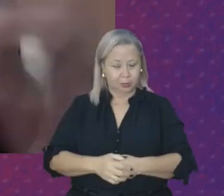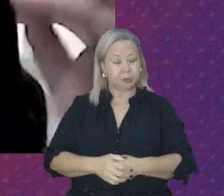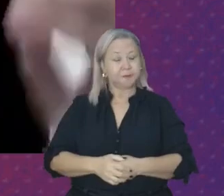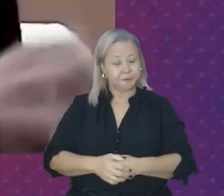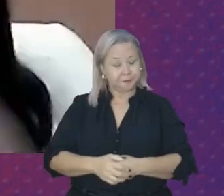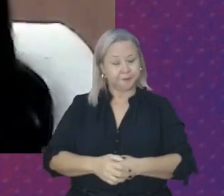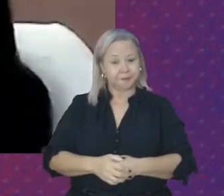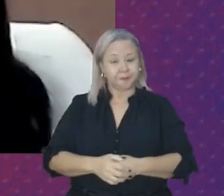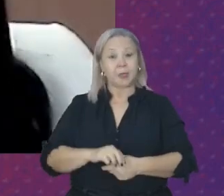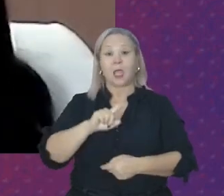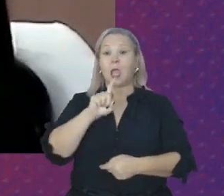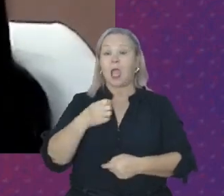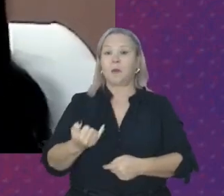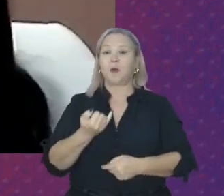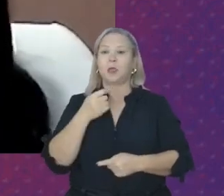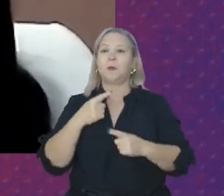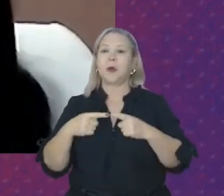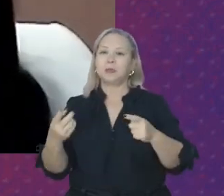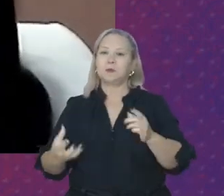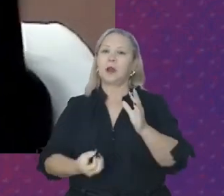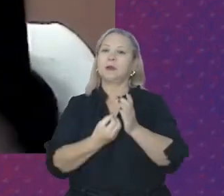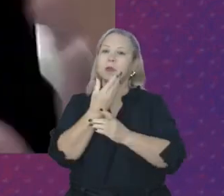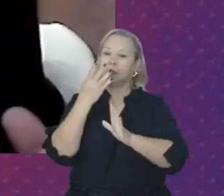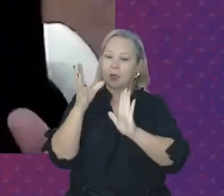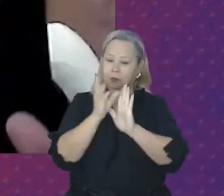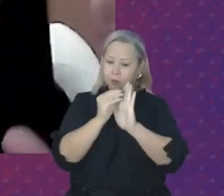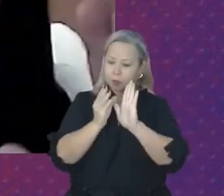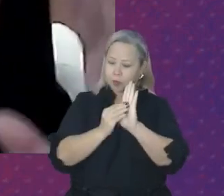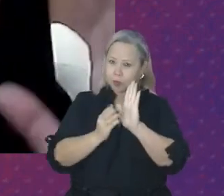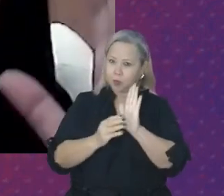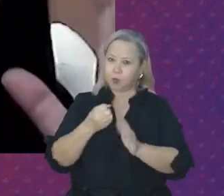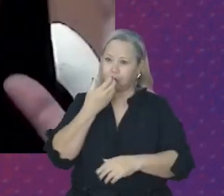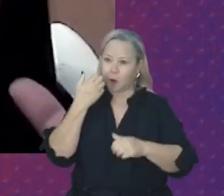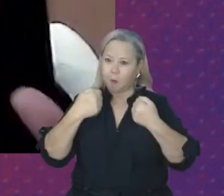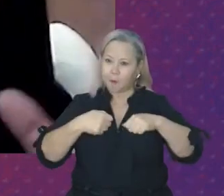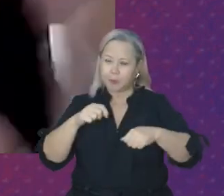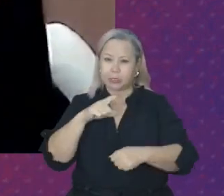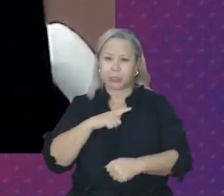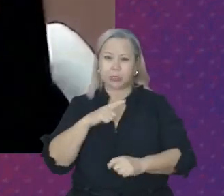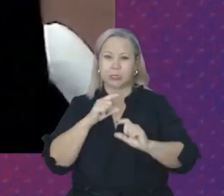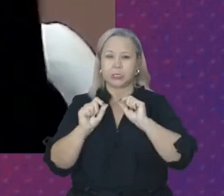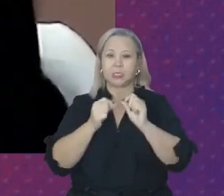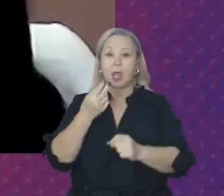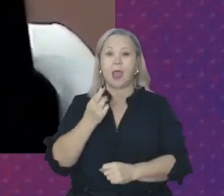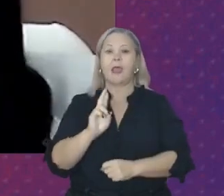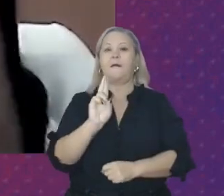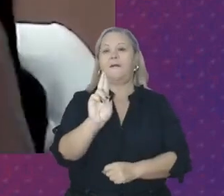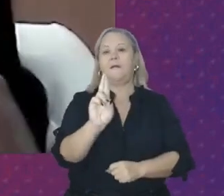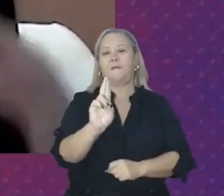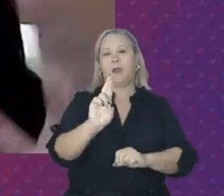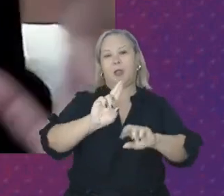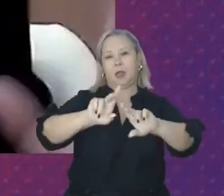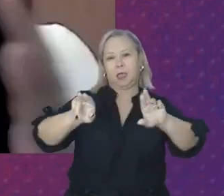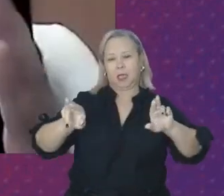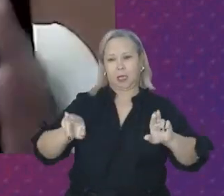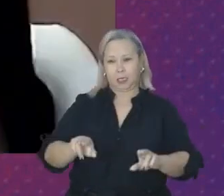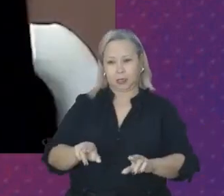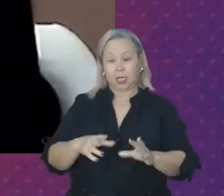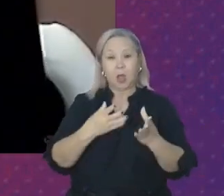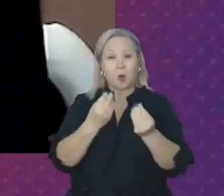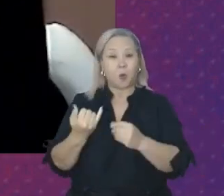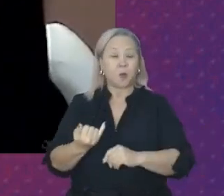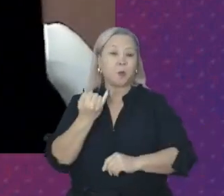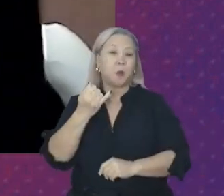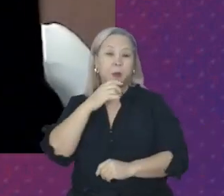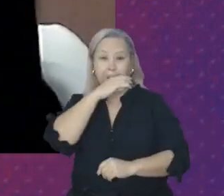importante. Para produzir bons conteúdos, você precisa ter referências. Então, é muito